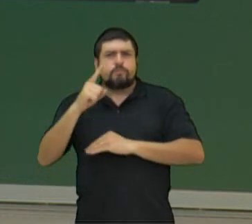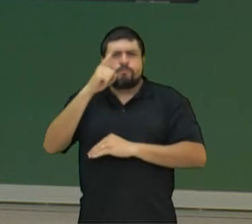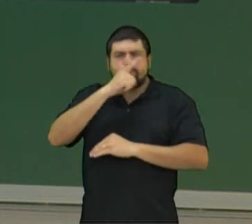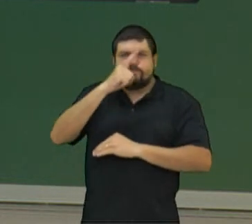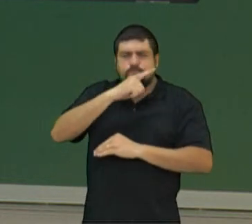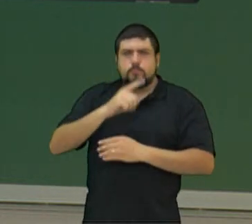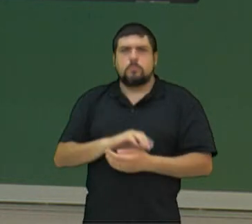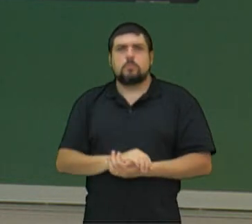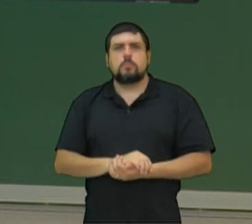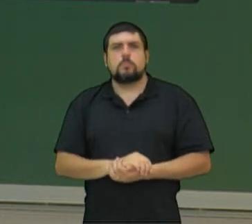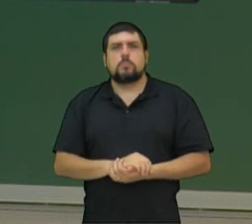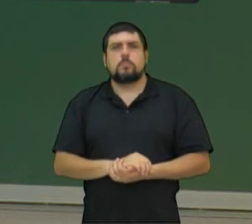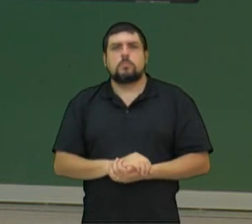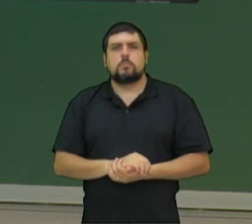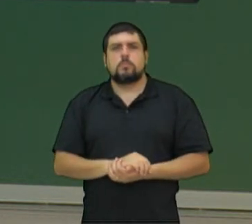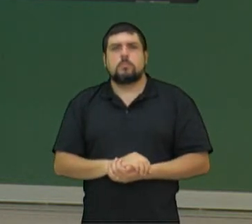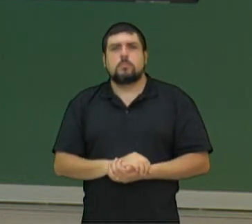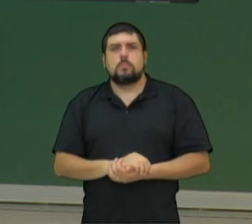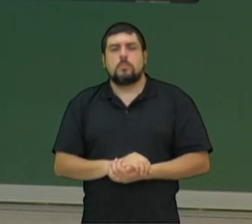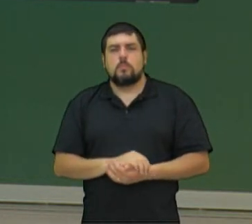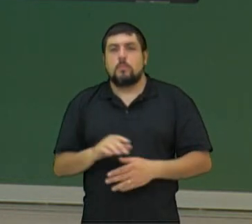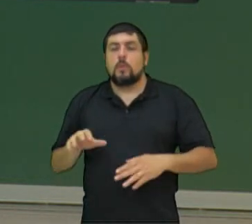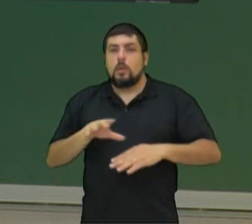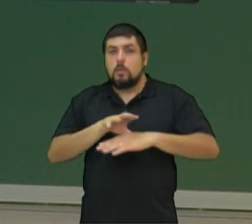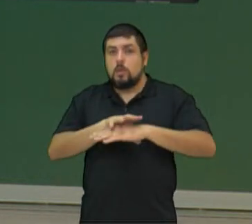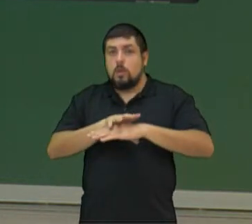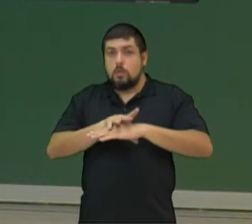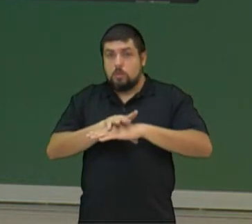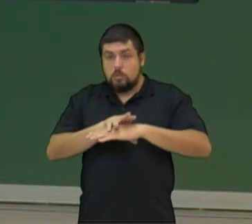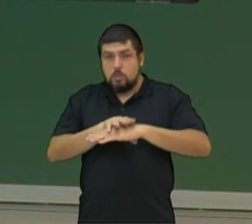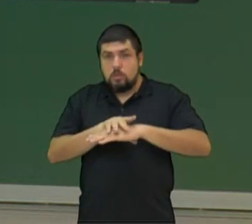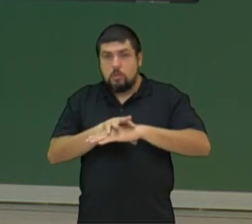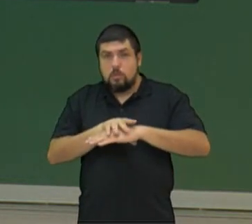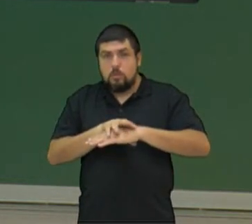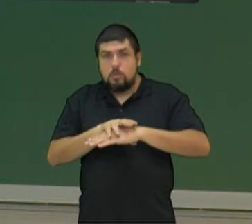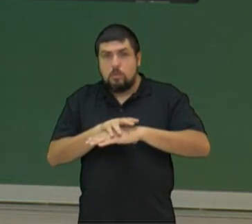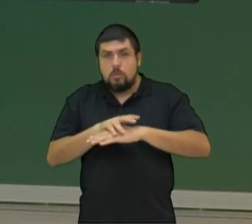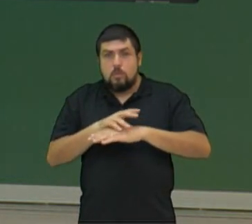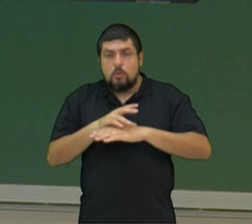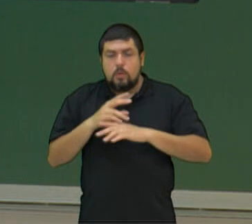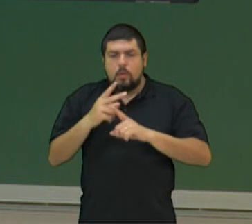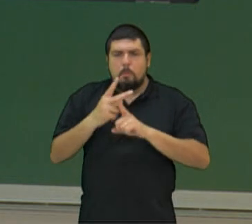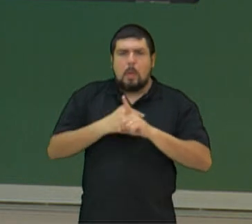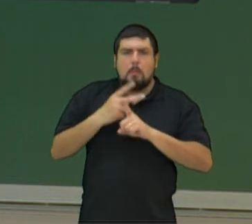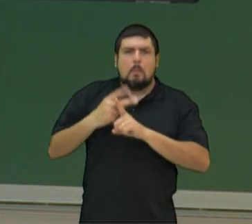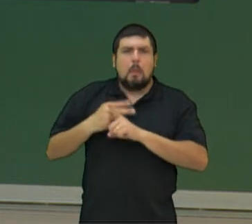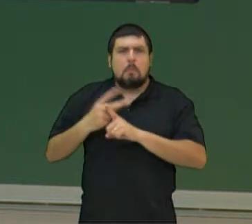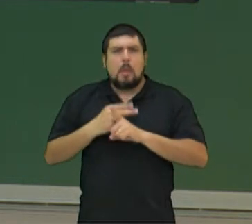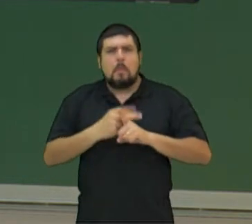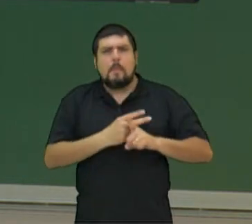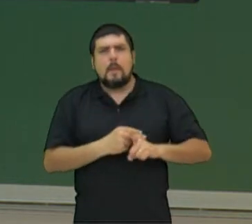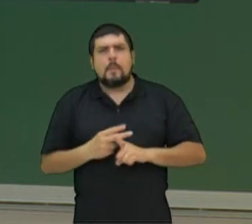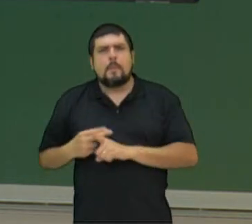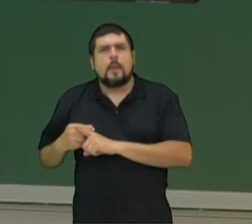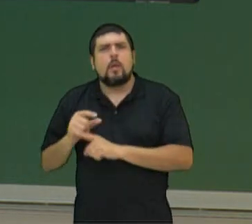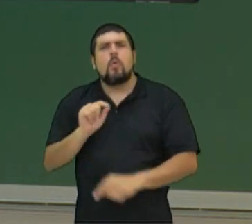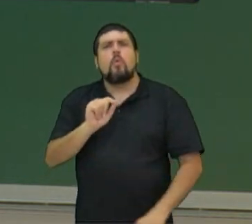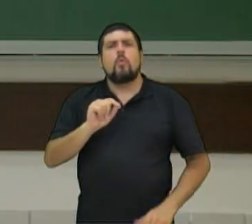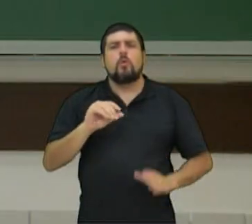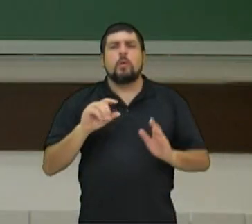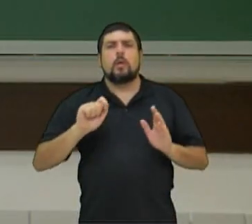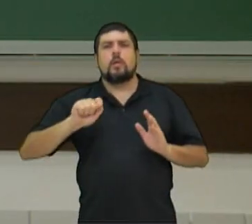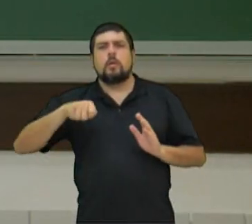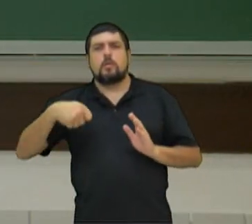Uma doença que afeta e muito o sistema imunitário é a AIDS, tá?